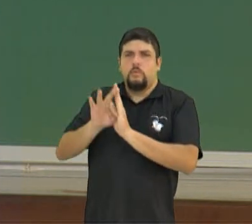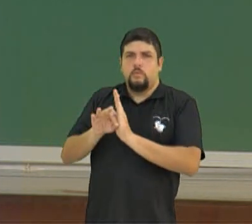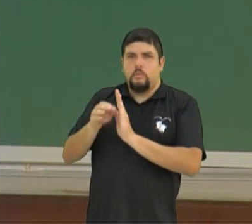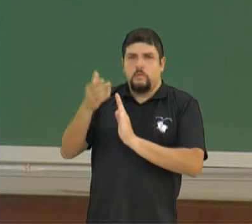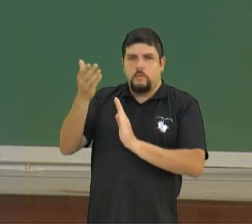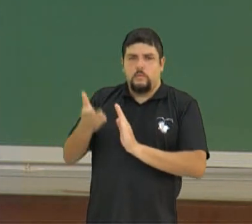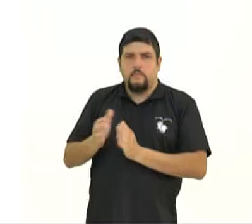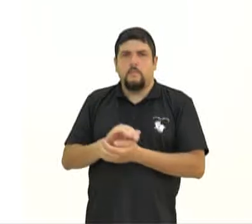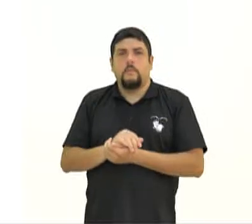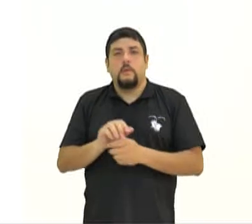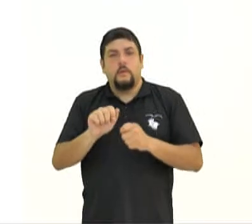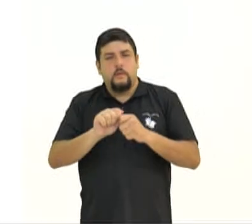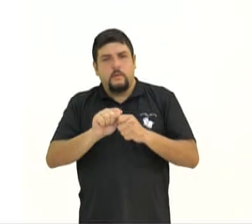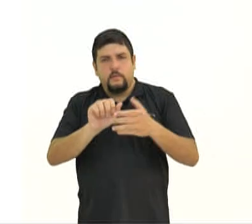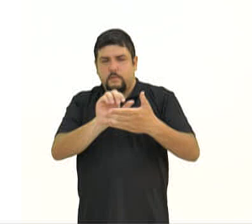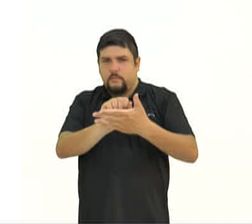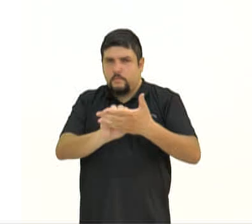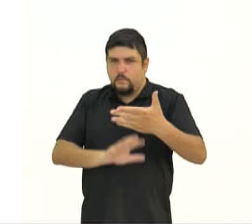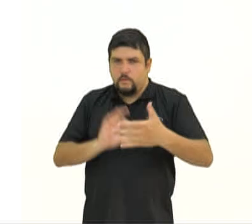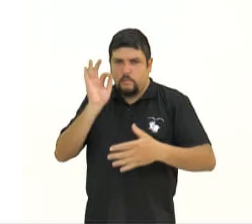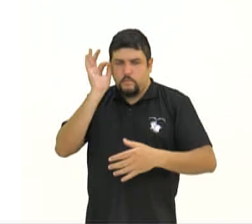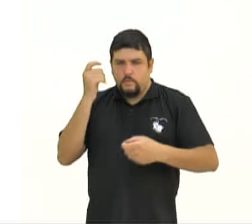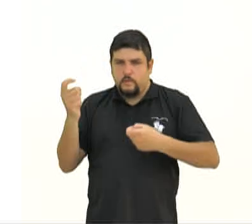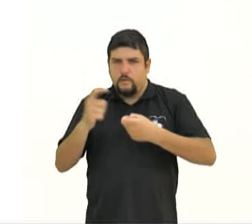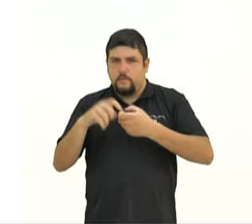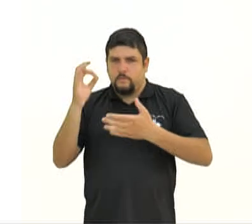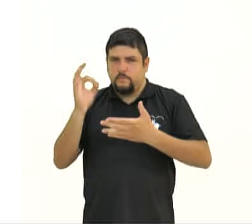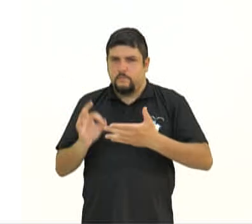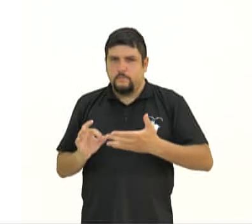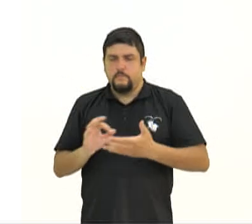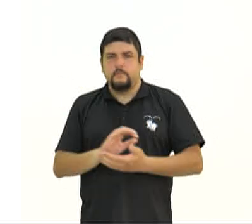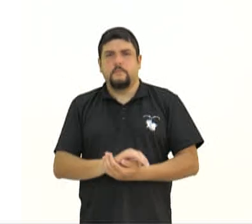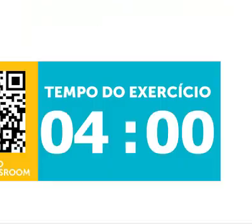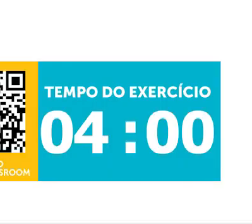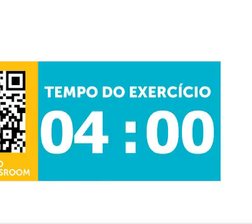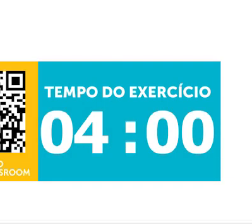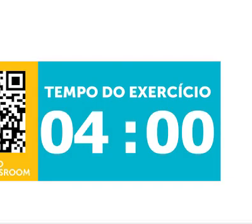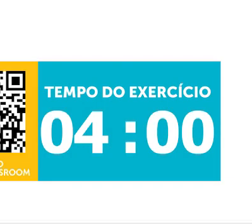de ler. Faça a atividade e já já voltamos para corrigi-la.